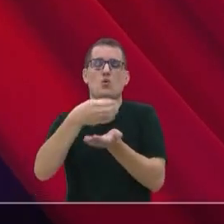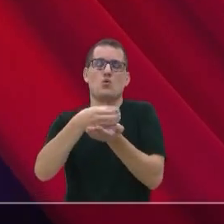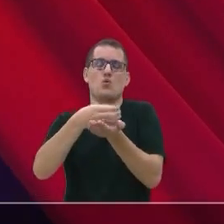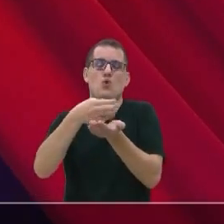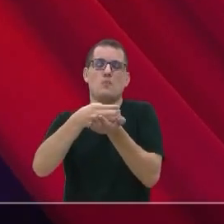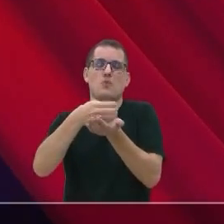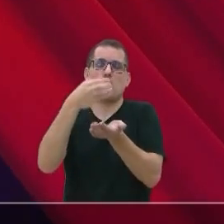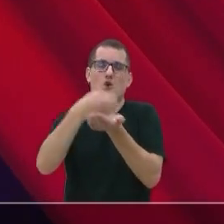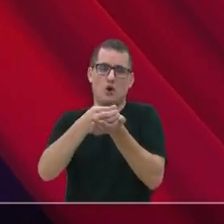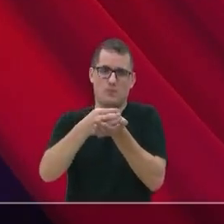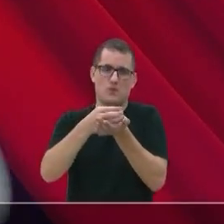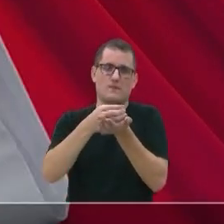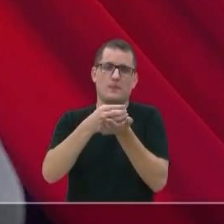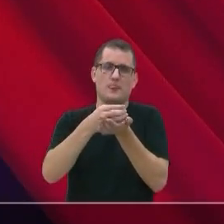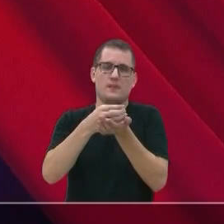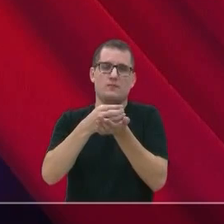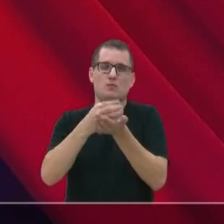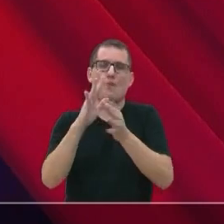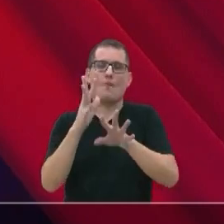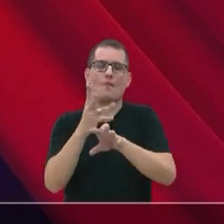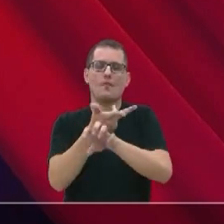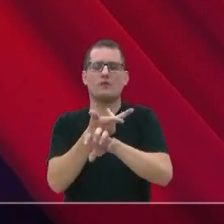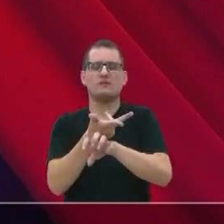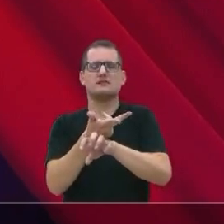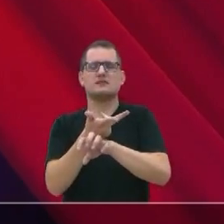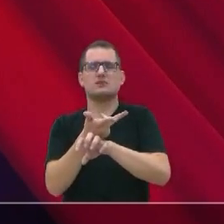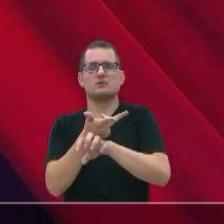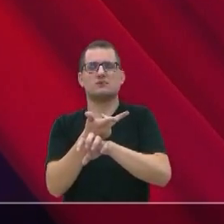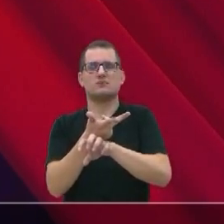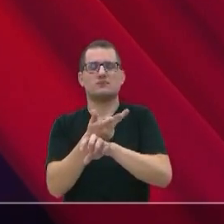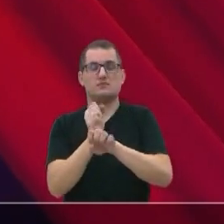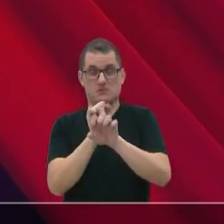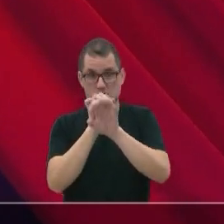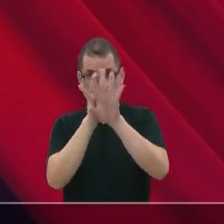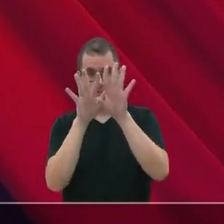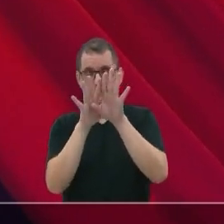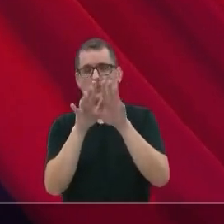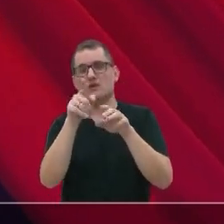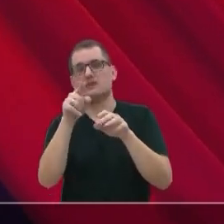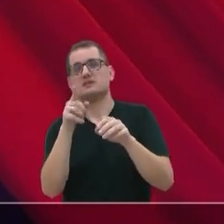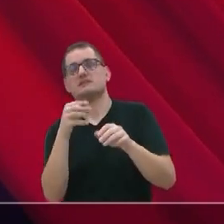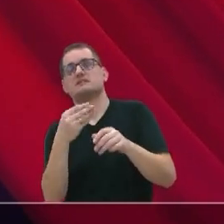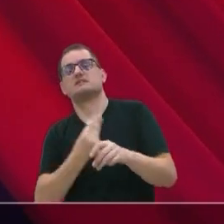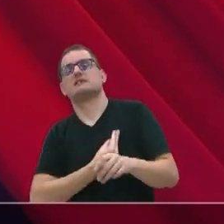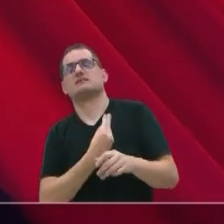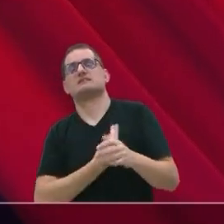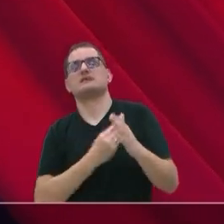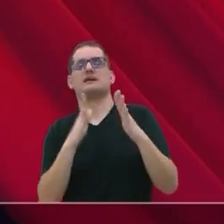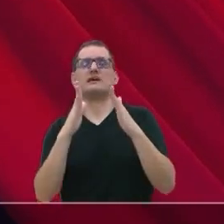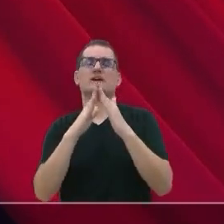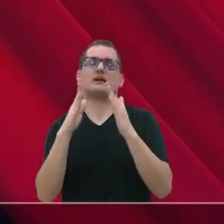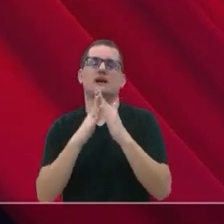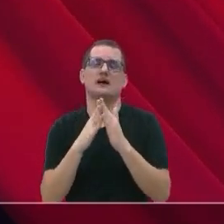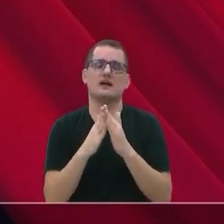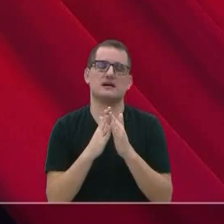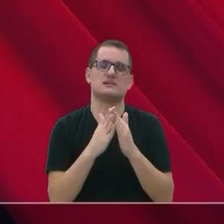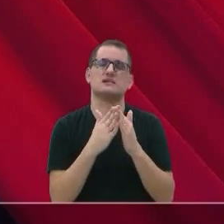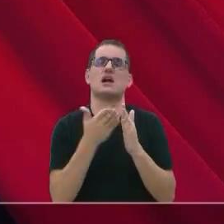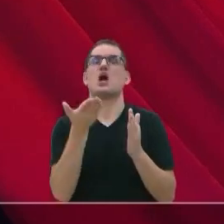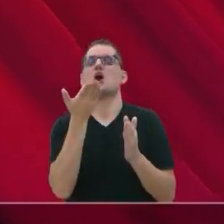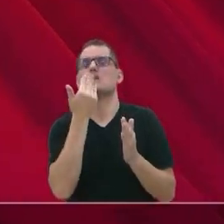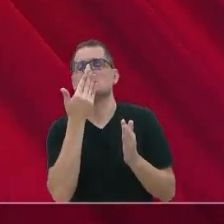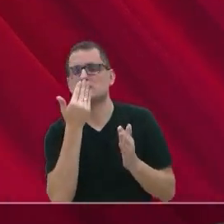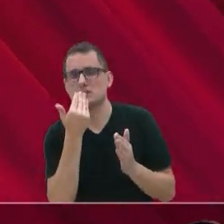Um copo vazio, transparente, na sua casa. Você que está em casa agora, jantando, chegou em casa